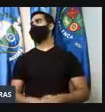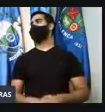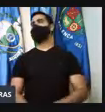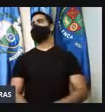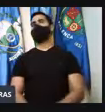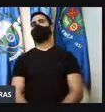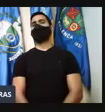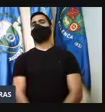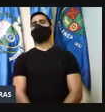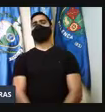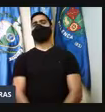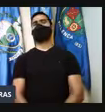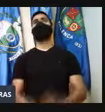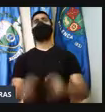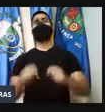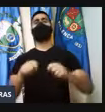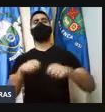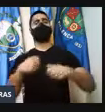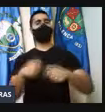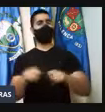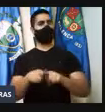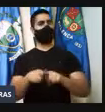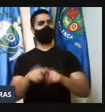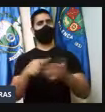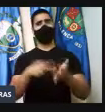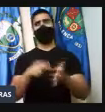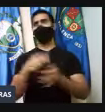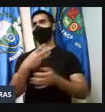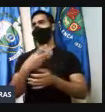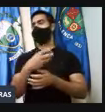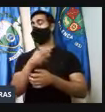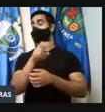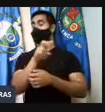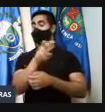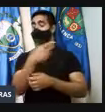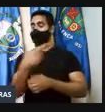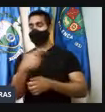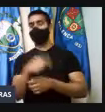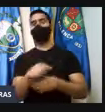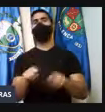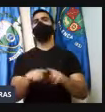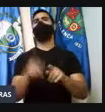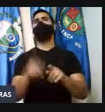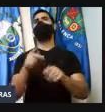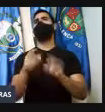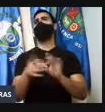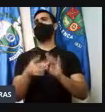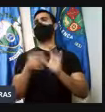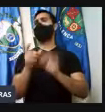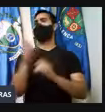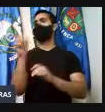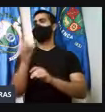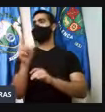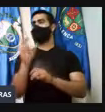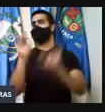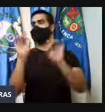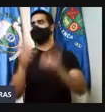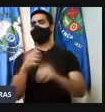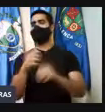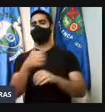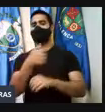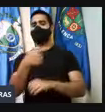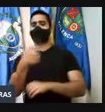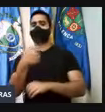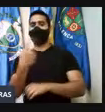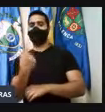e Finanças e Orçamento. Mensagem 52 do Poder Executivo, dispõe sobre a abertura de crédito especial até no valor de R$